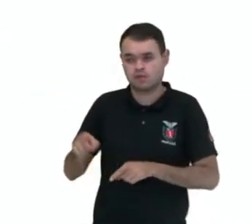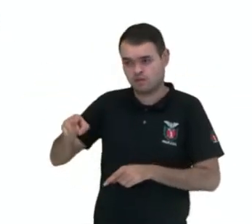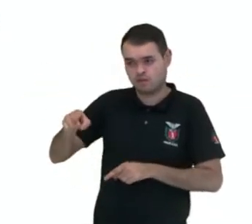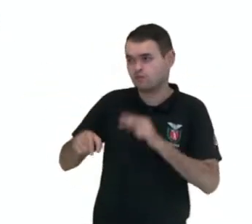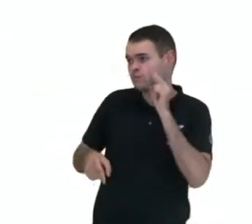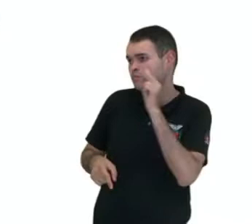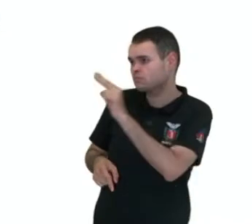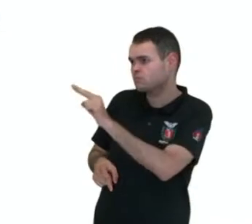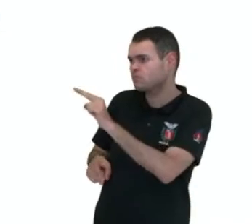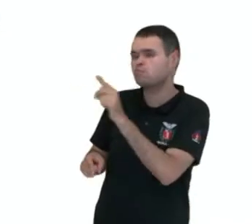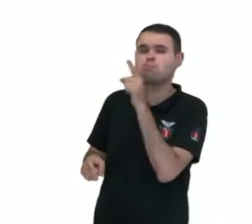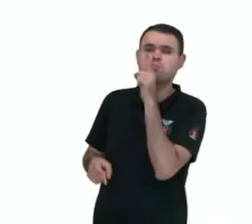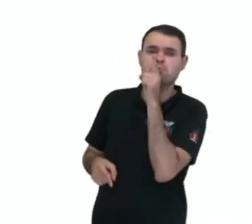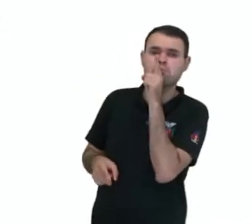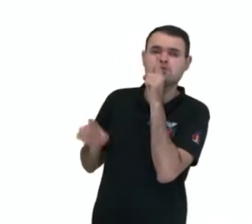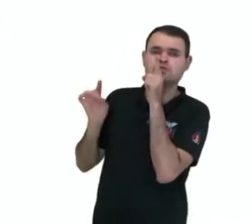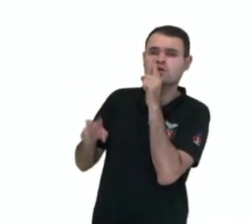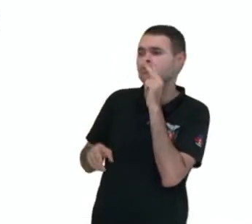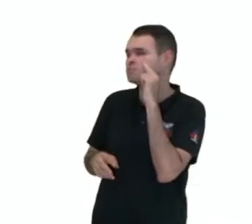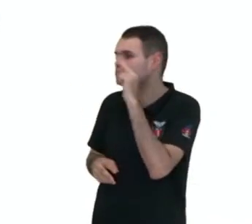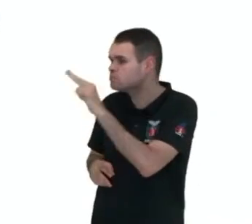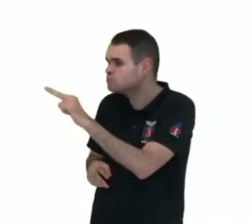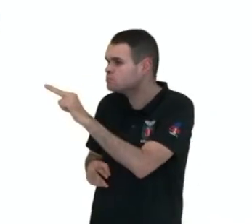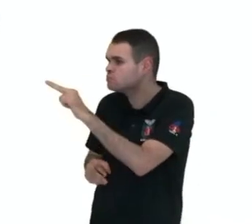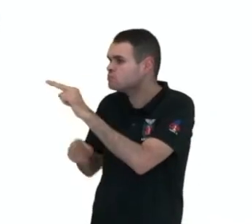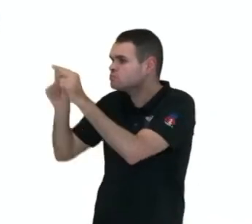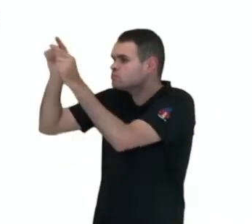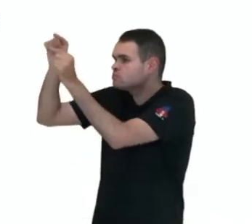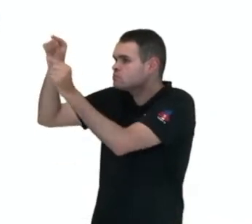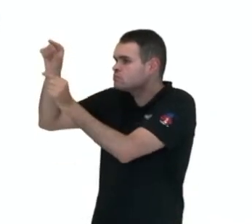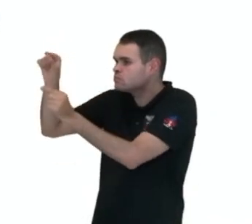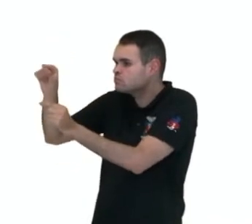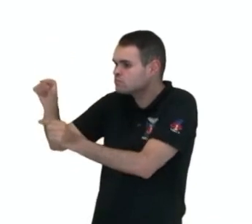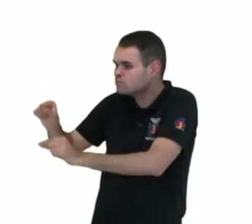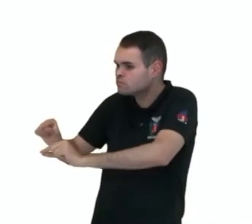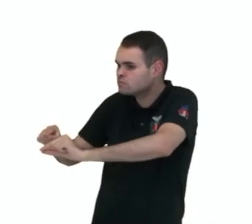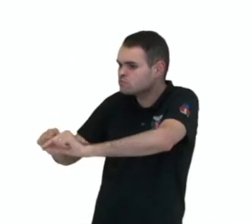assim, sem falar nada, só olhando, sem precisar falar.